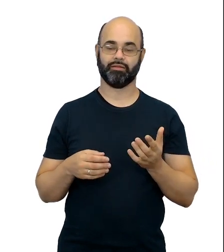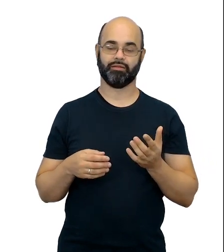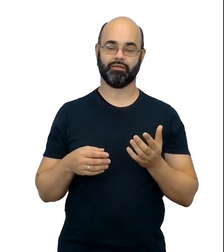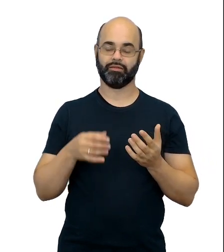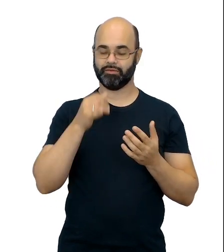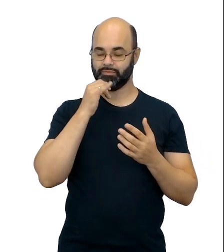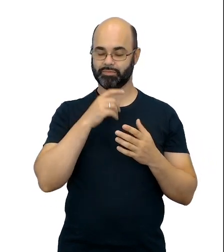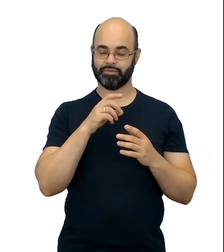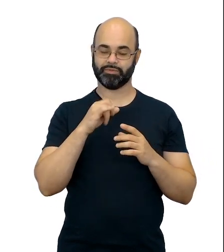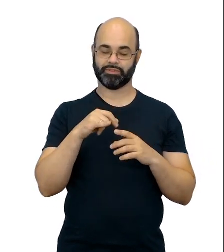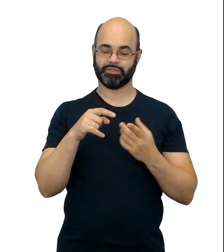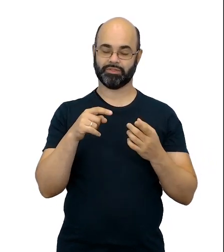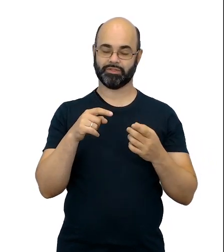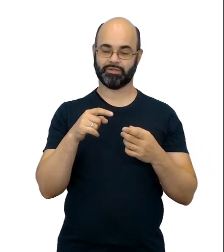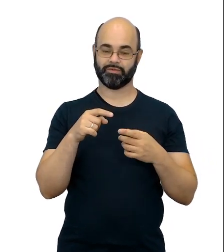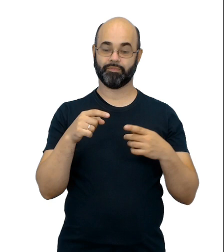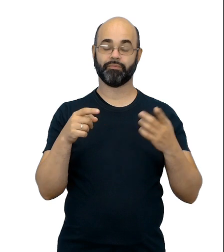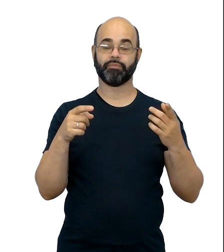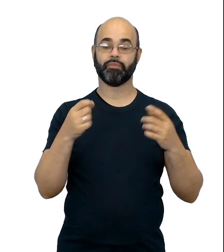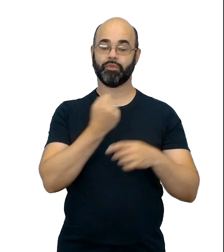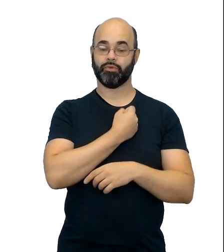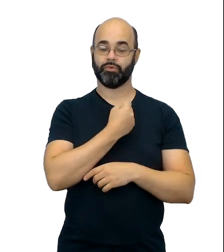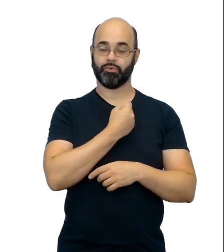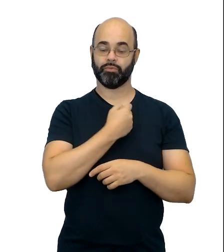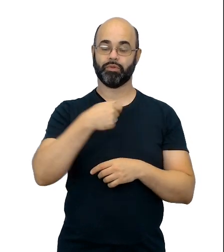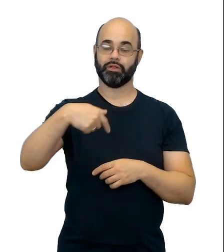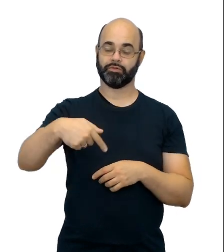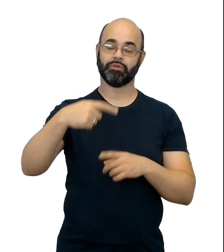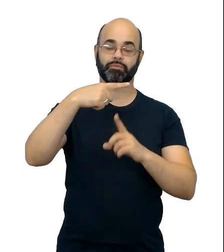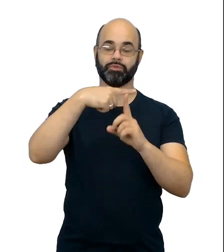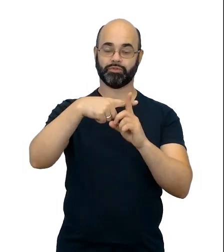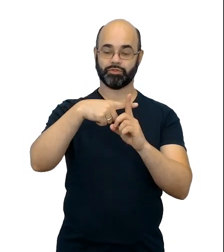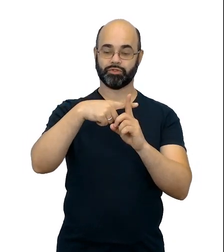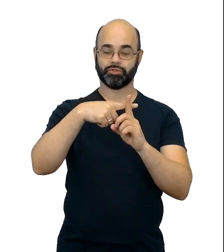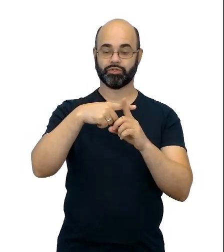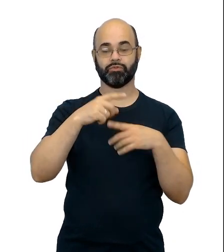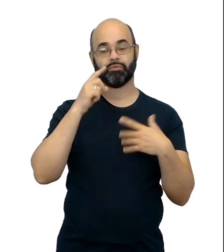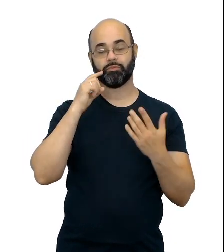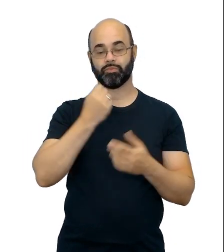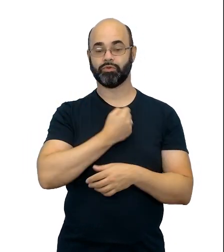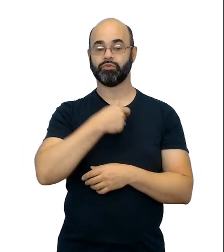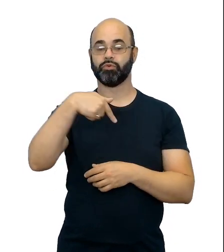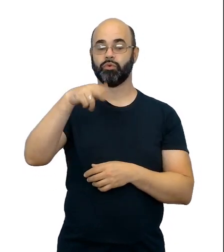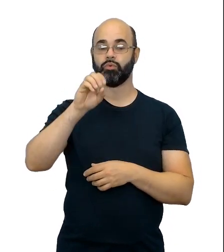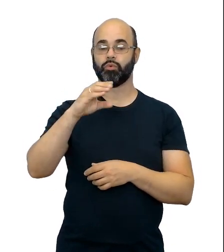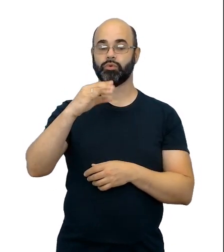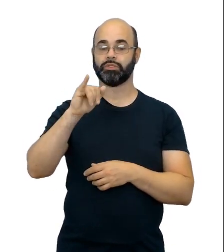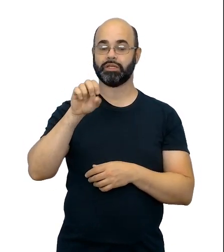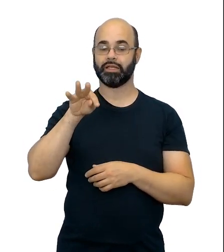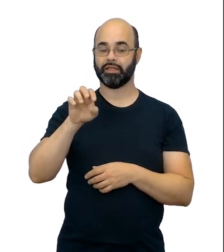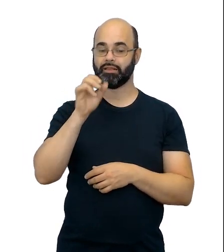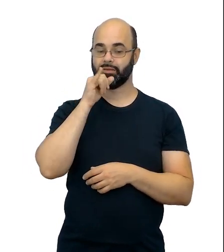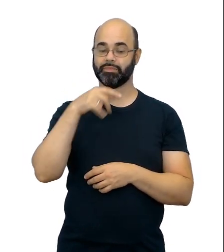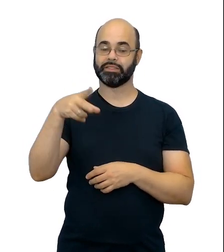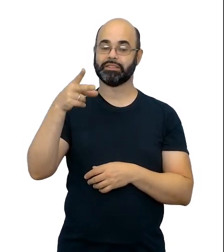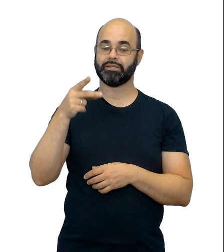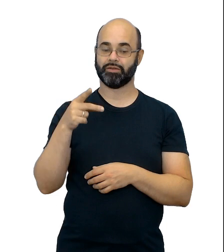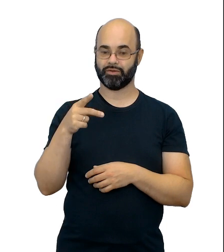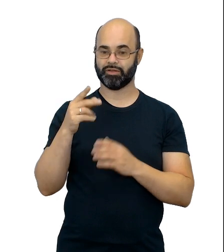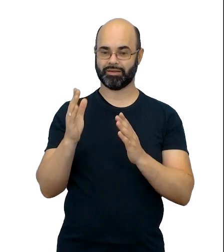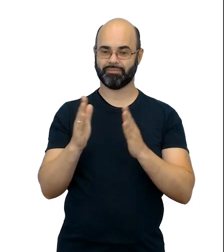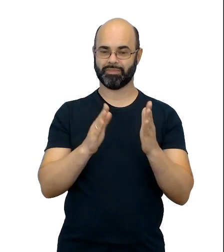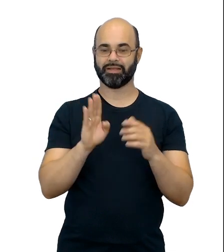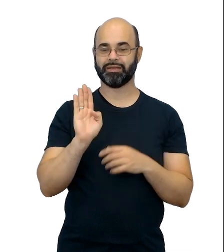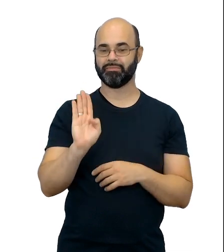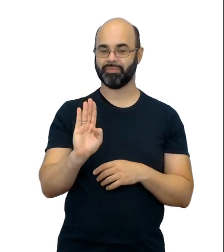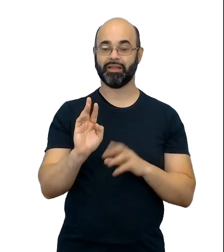para representar o quociente de 2 números quaisquer, em que o segundo, né, a parte, o B não pode, tem que ser diferente